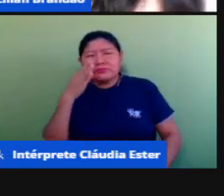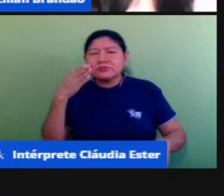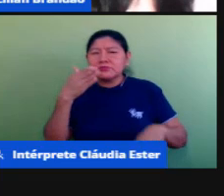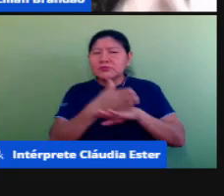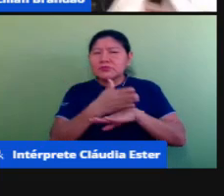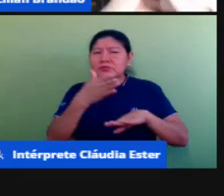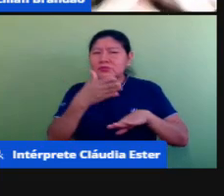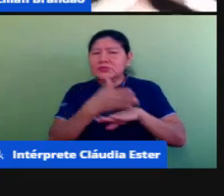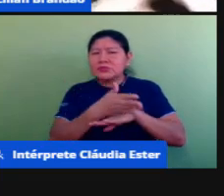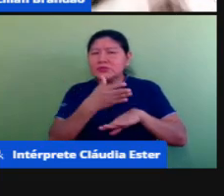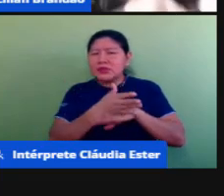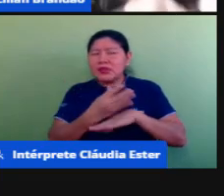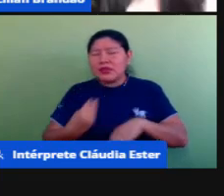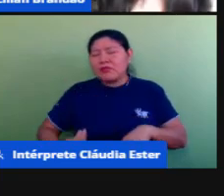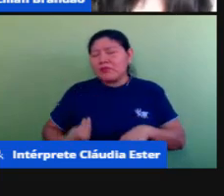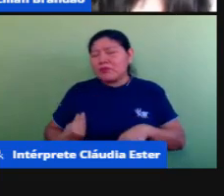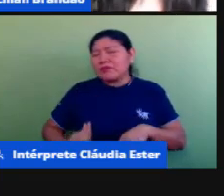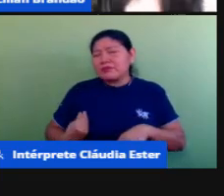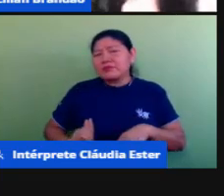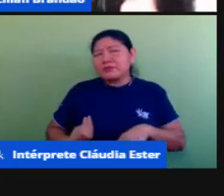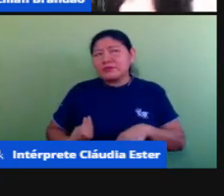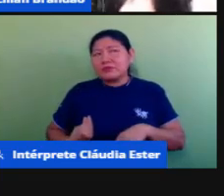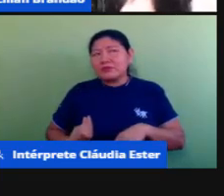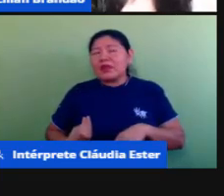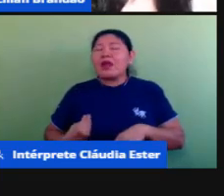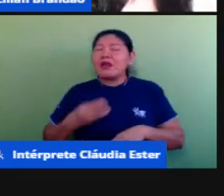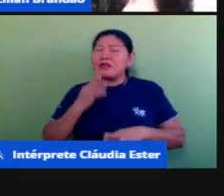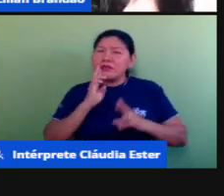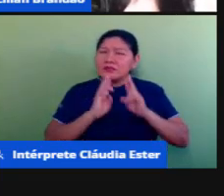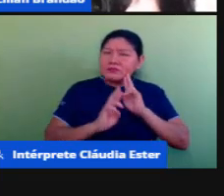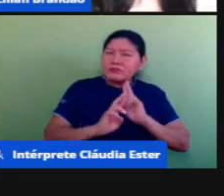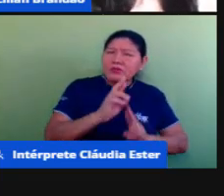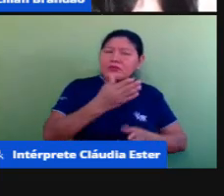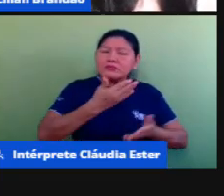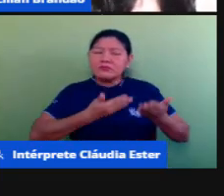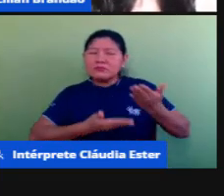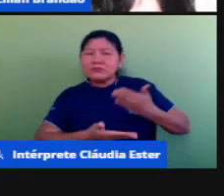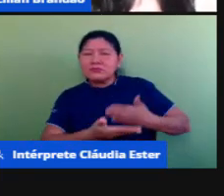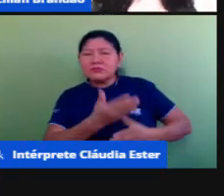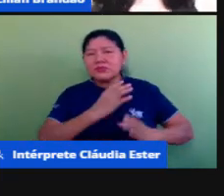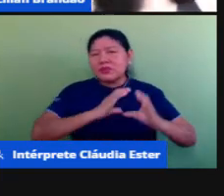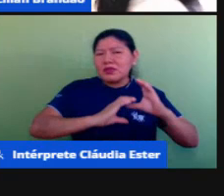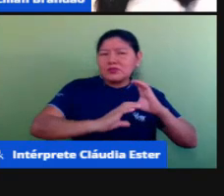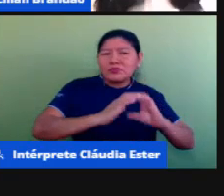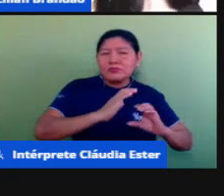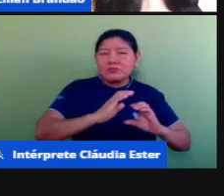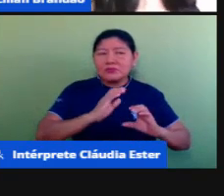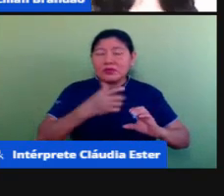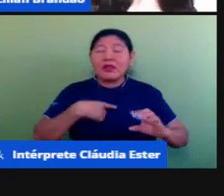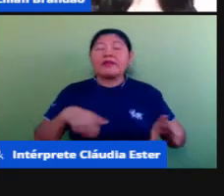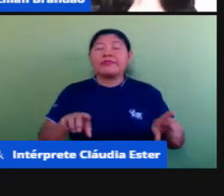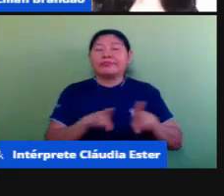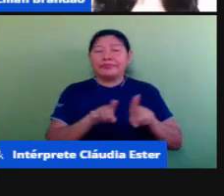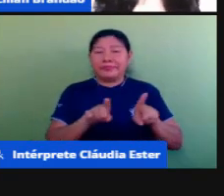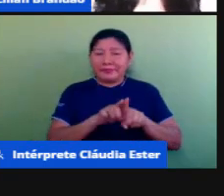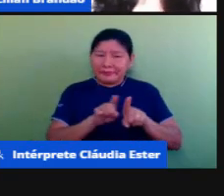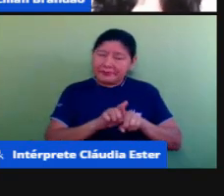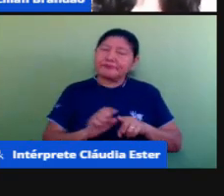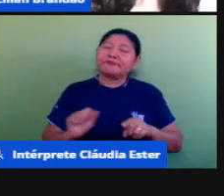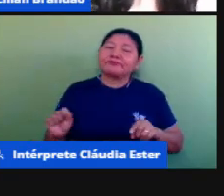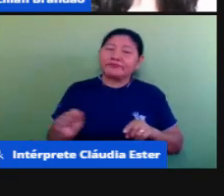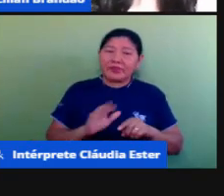do aluno, o envolvimento do aluno no acompanhamento dessas aulas. Então, a gente, assim, tentou conciliar